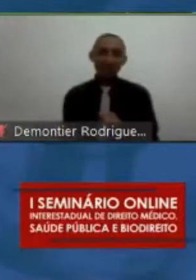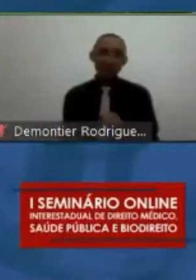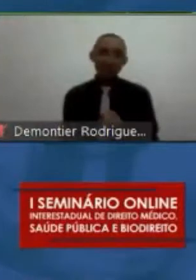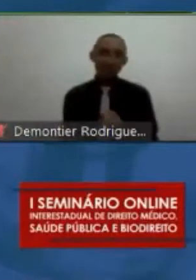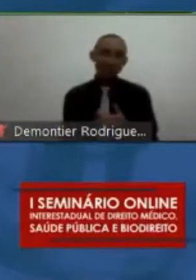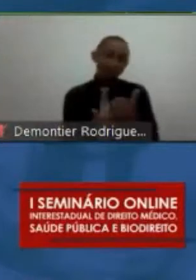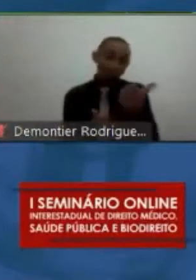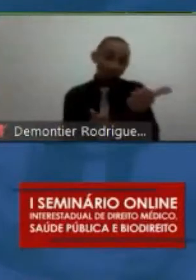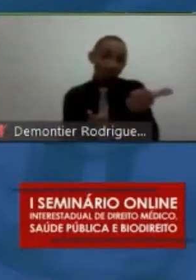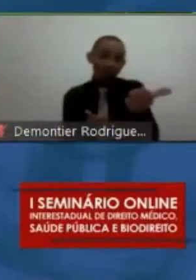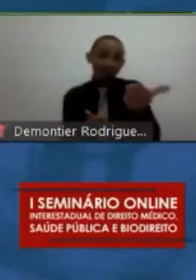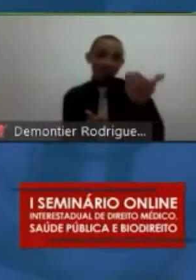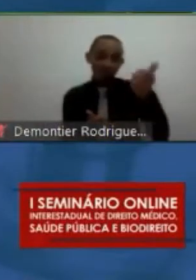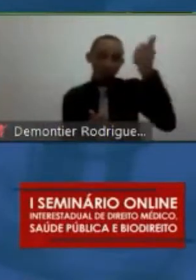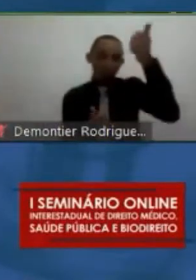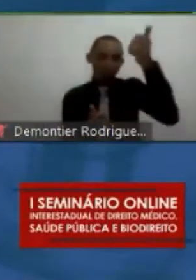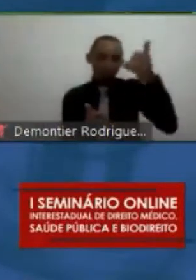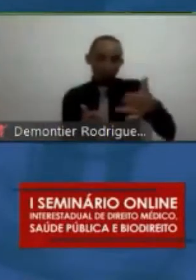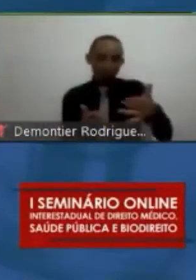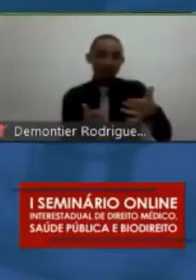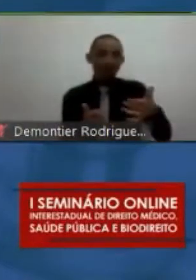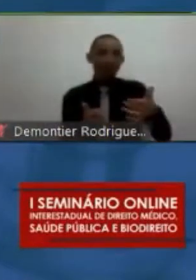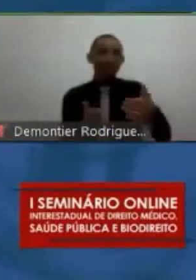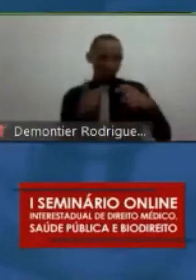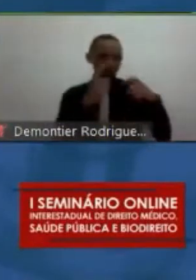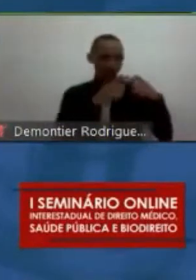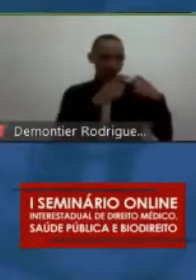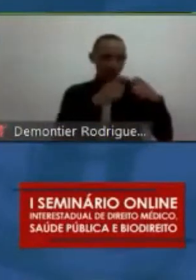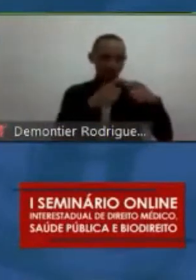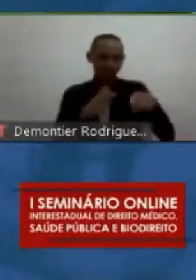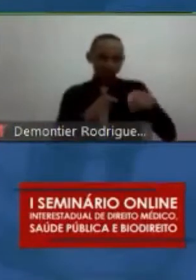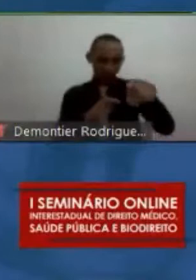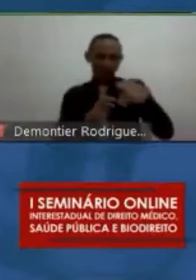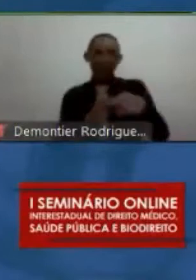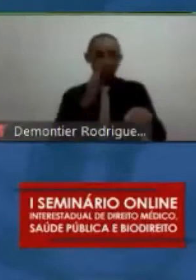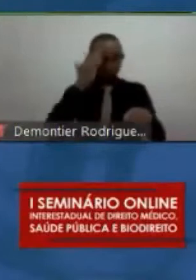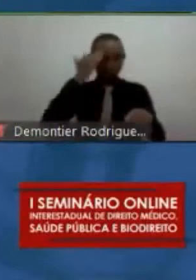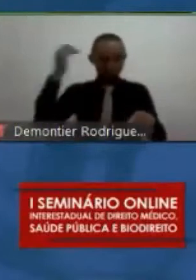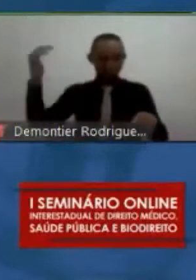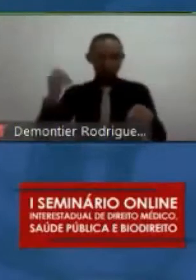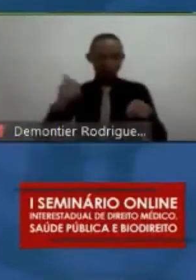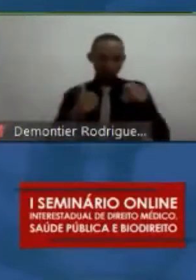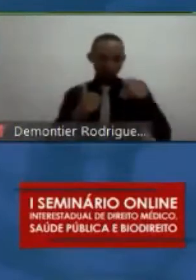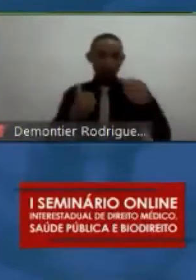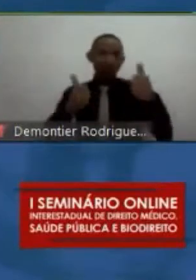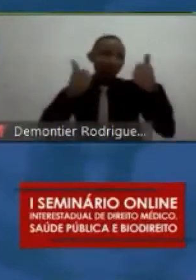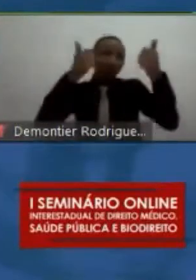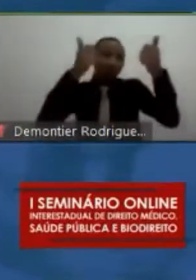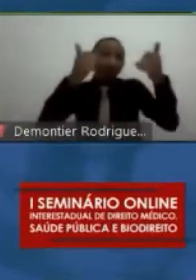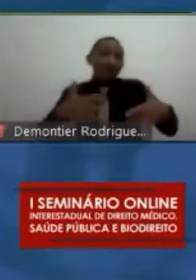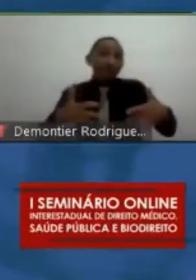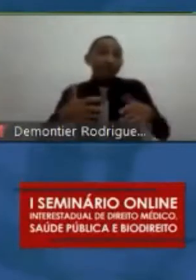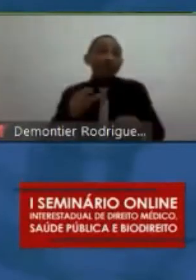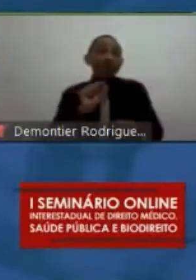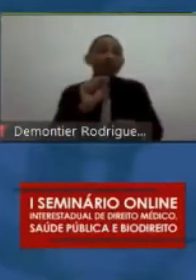minha frase, fazendo voz ao próprio Dr. Drauzio Varella, muito conhecido nosso, e que ele espelha muito o que